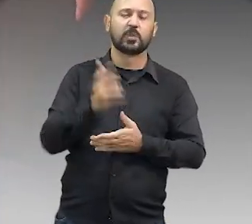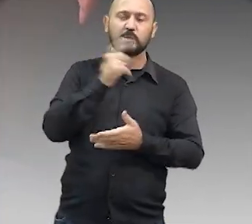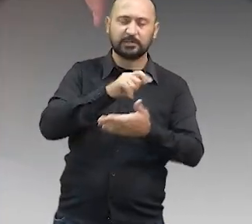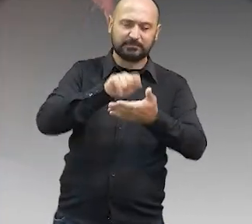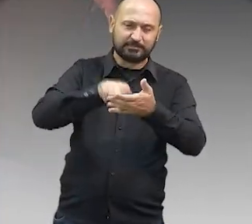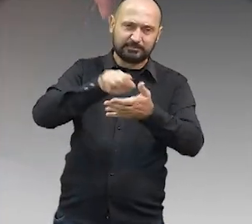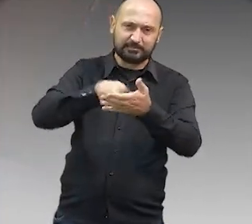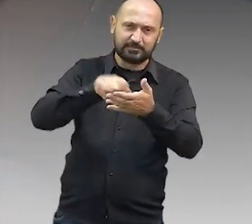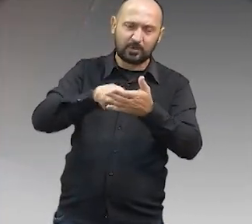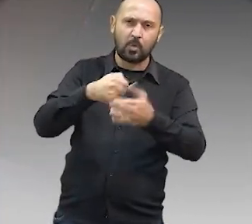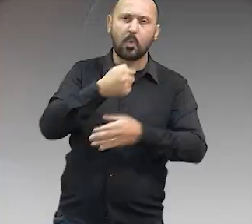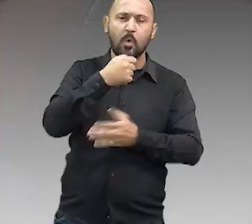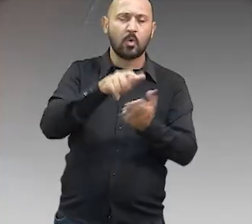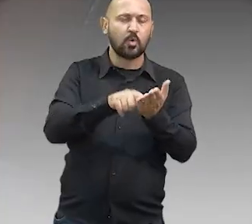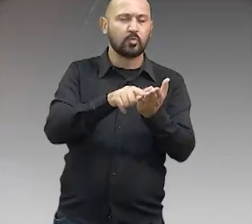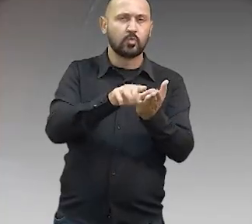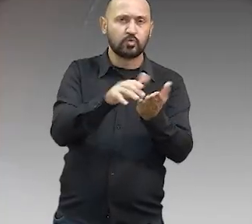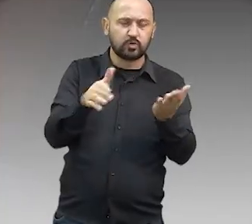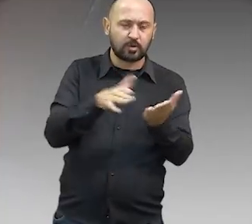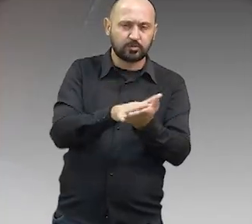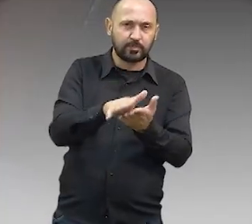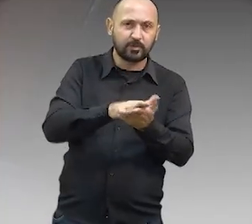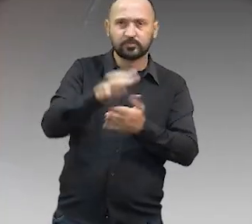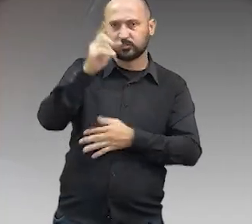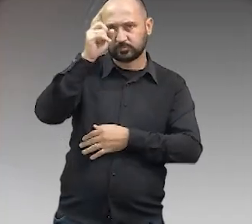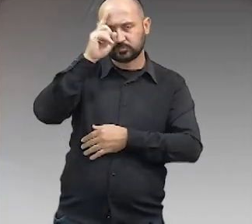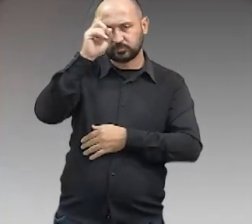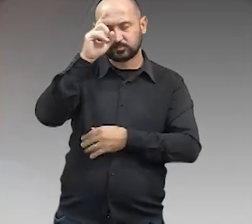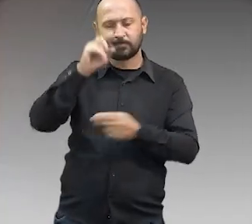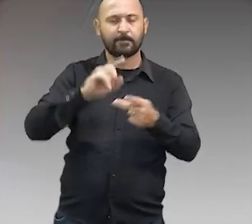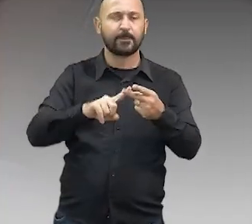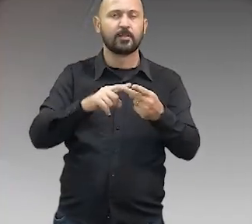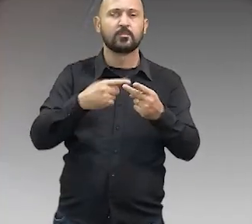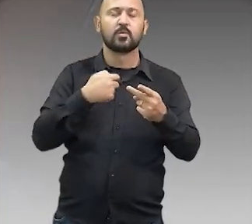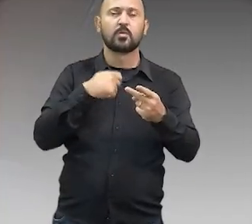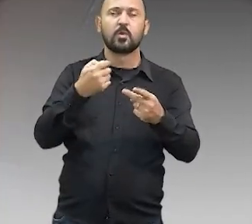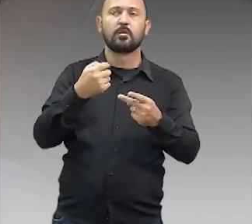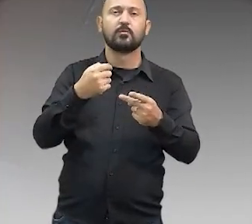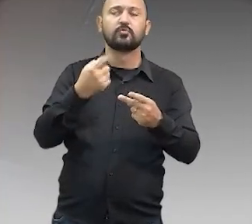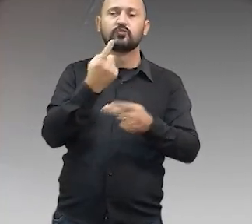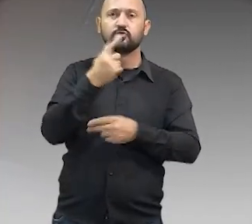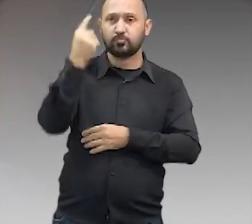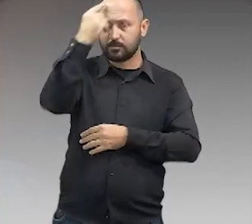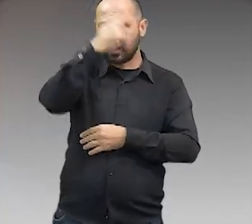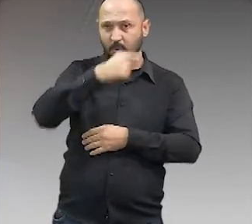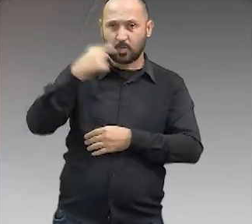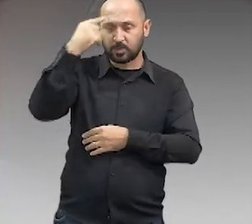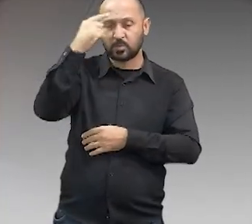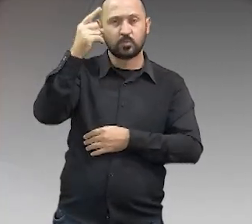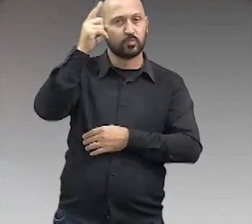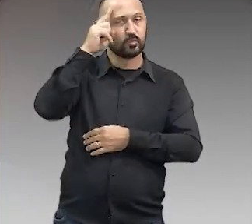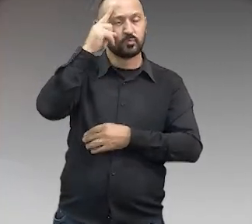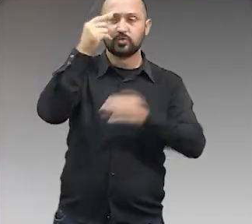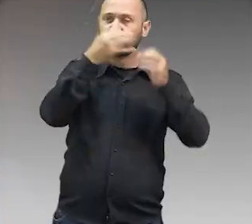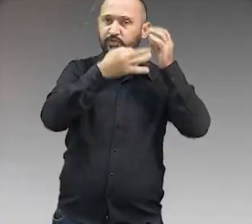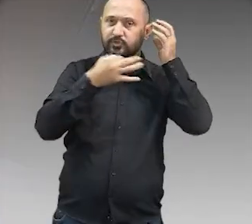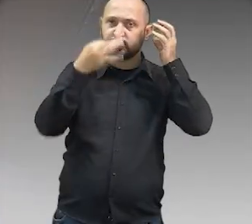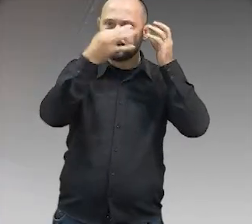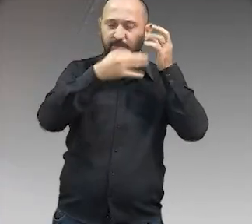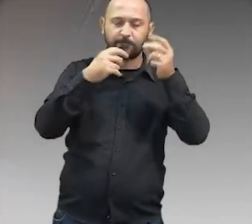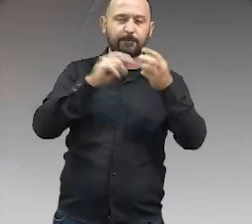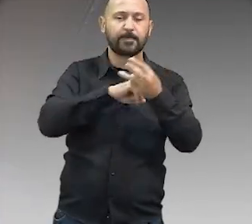gente produzia lá um jornal impresso diário, um noticiário de 1 hora diário de